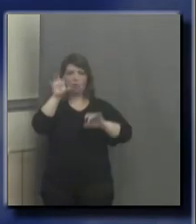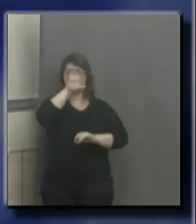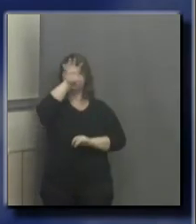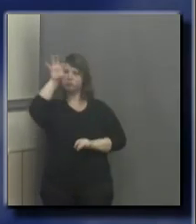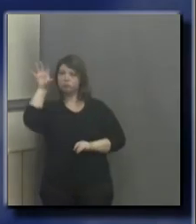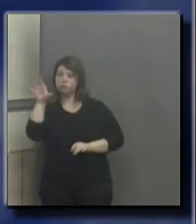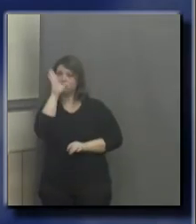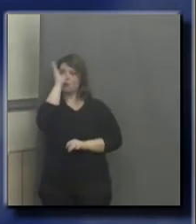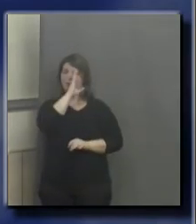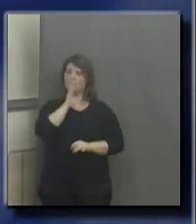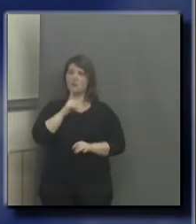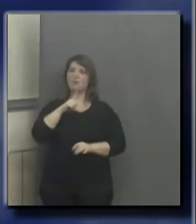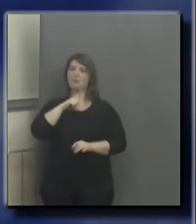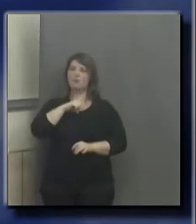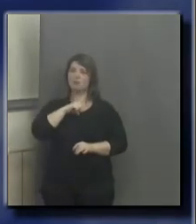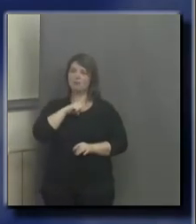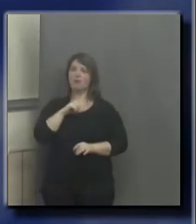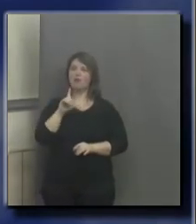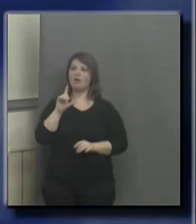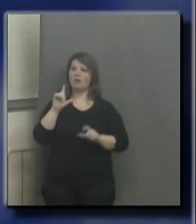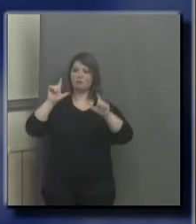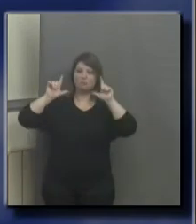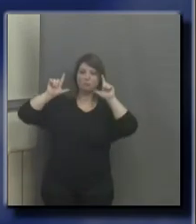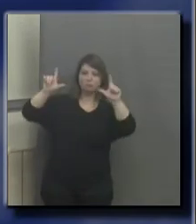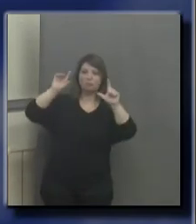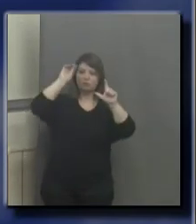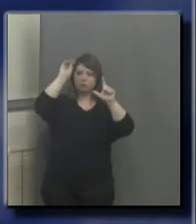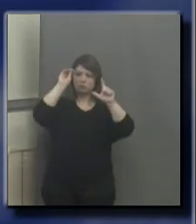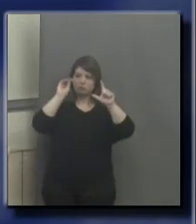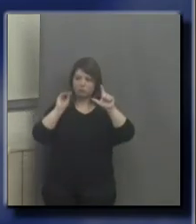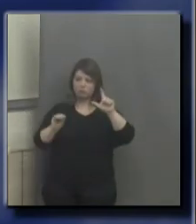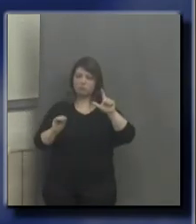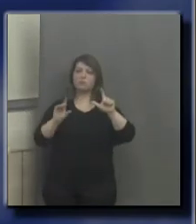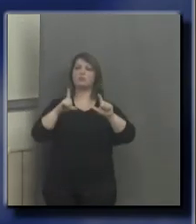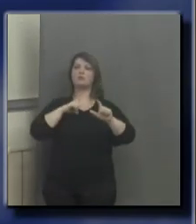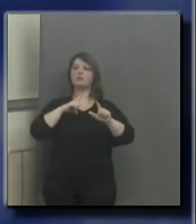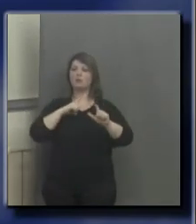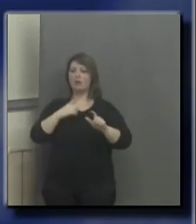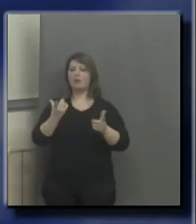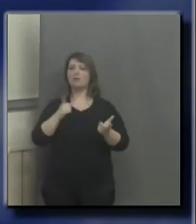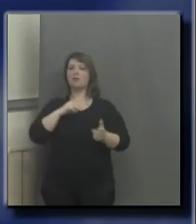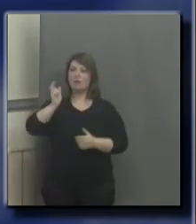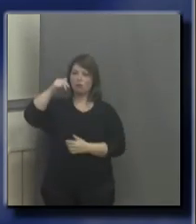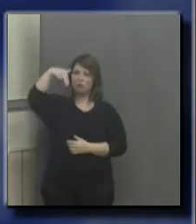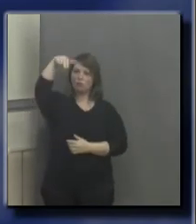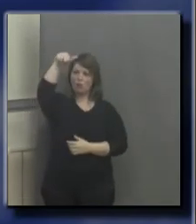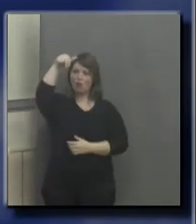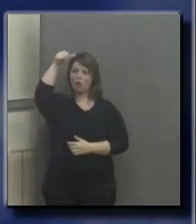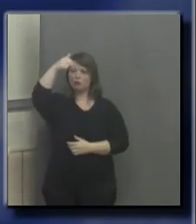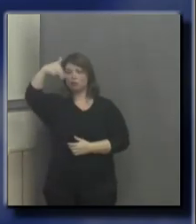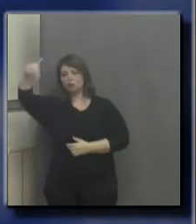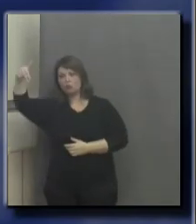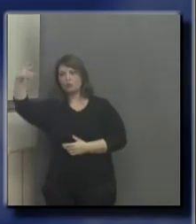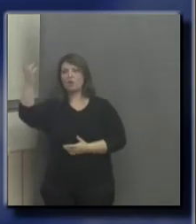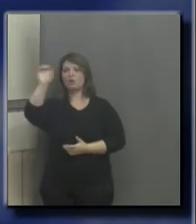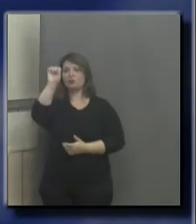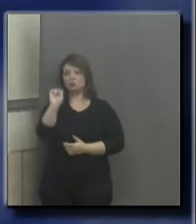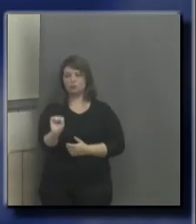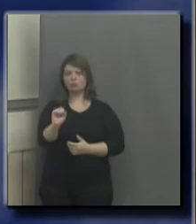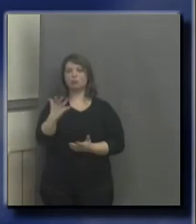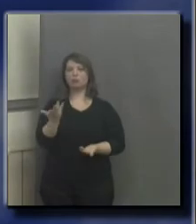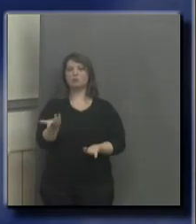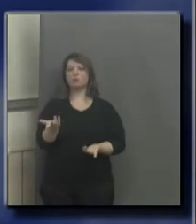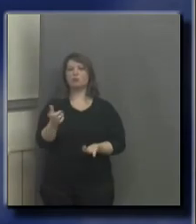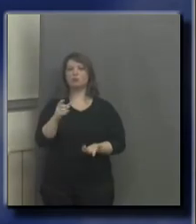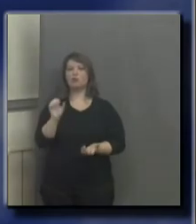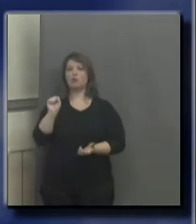As datas deles estão ali naquele banner, né? Começamos pela região Norte, Nordeste, Centro-Oeste, Sul. A